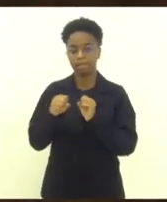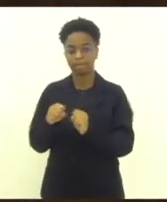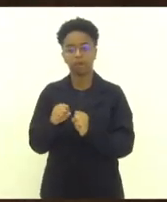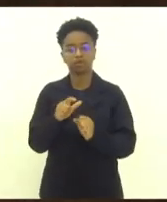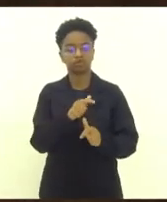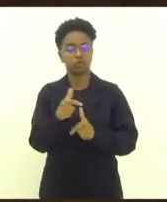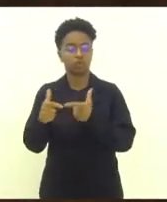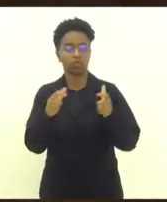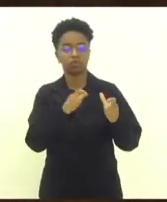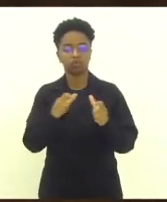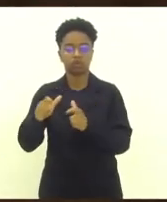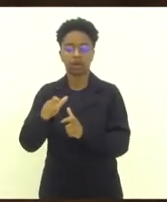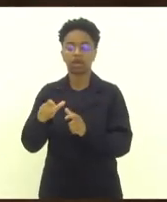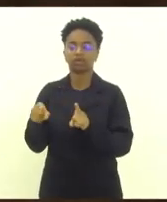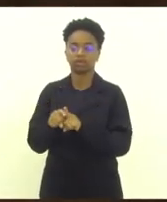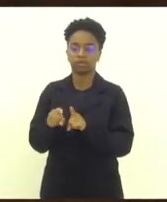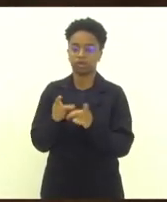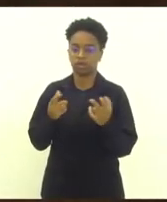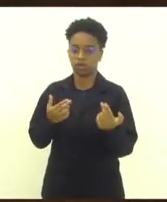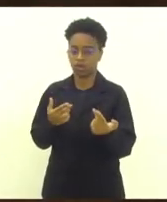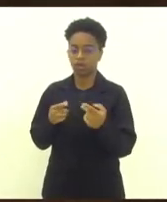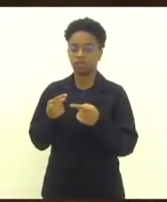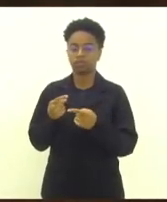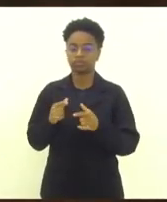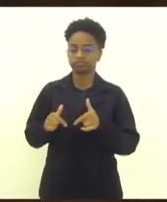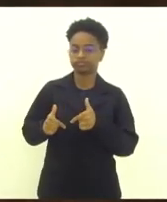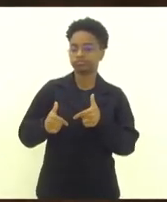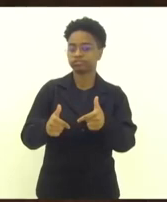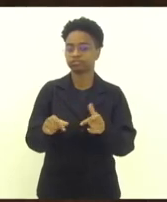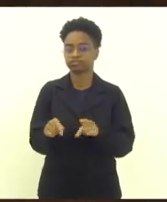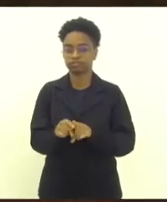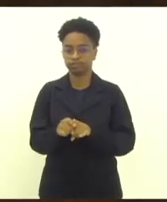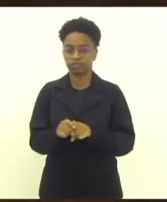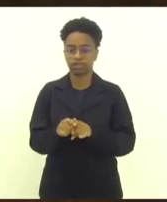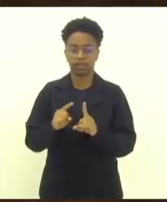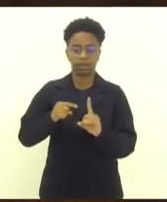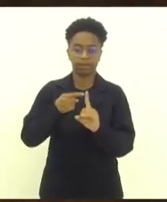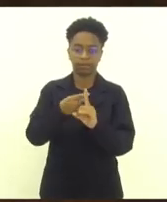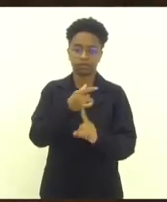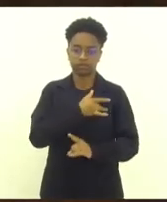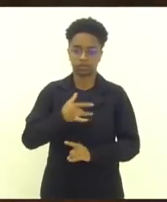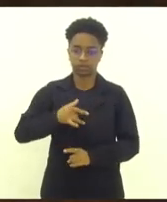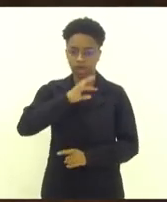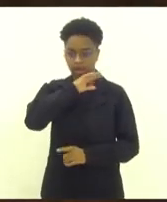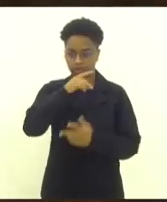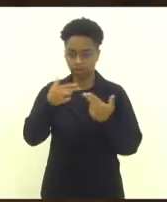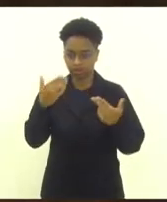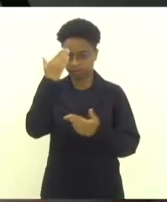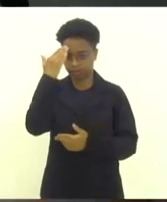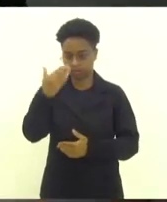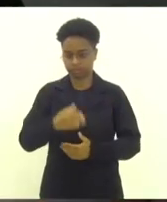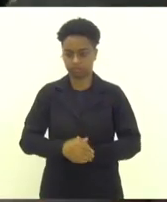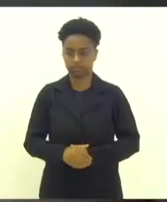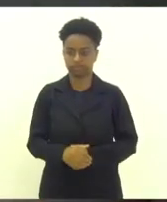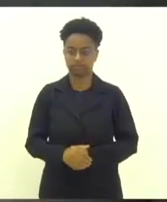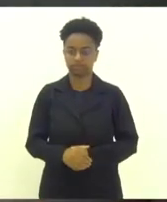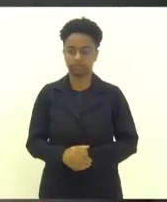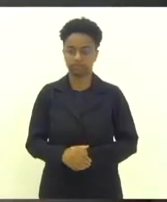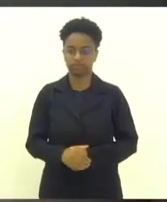outras regiões do nosso Estado com muita eficácia e muito benefício para saúde animal Muito obrigado